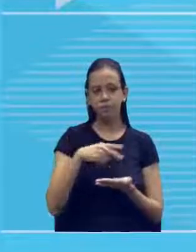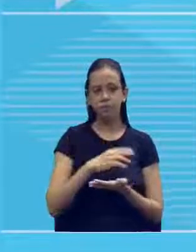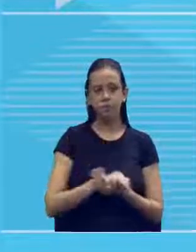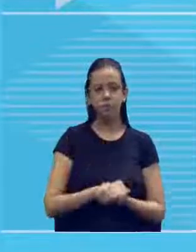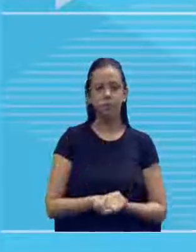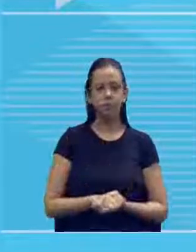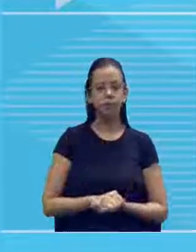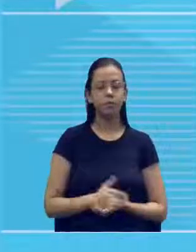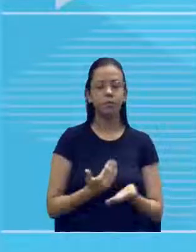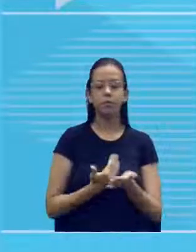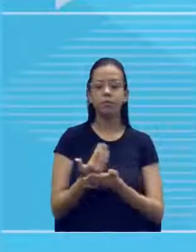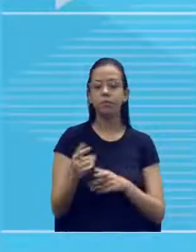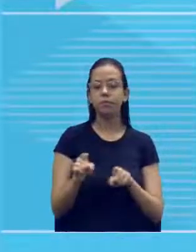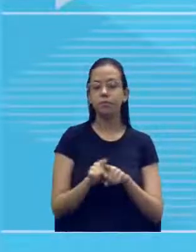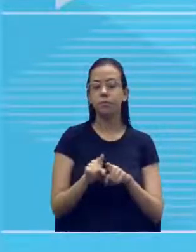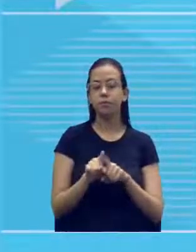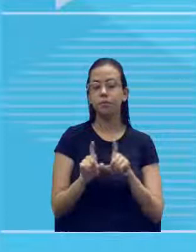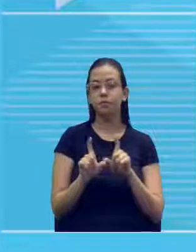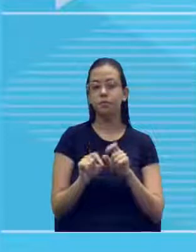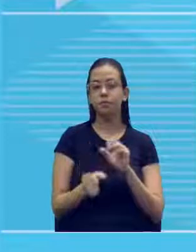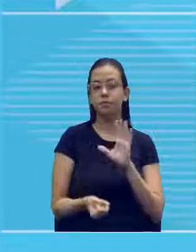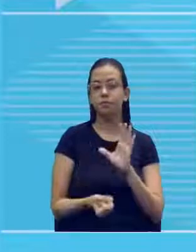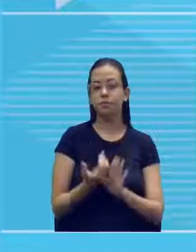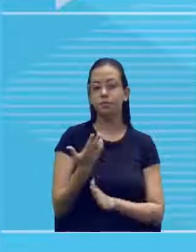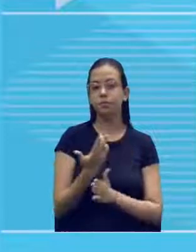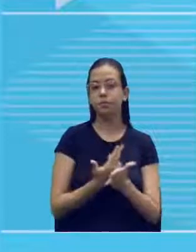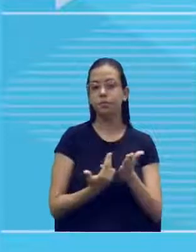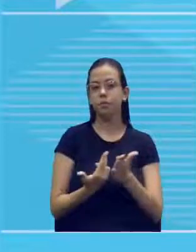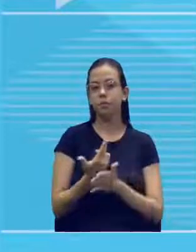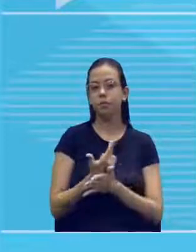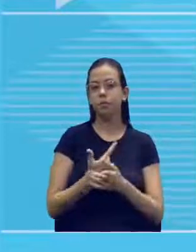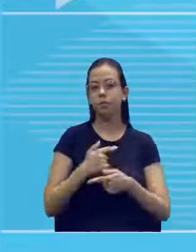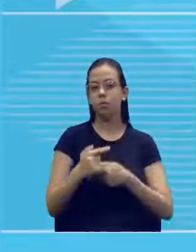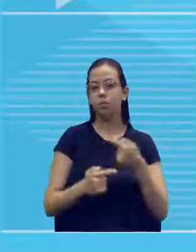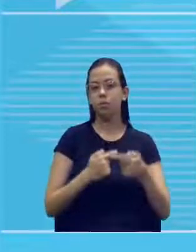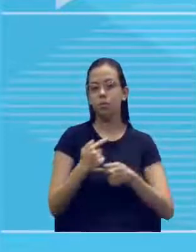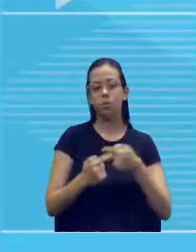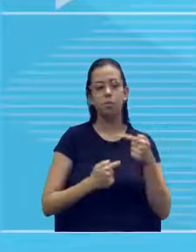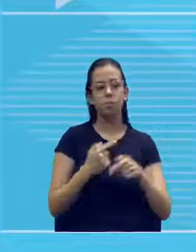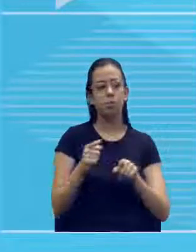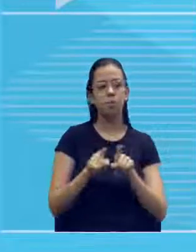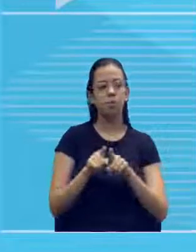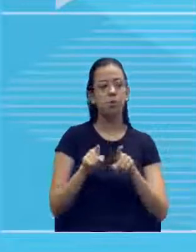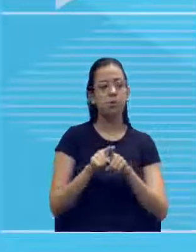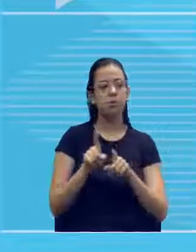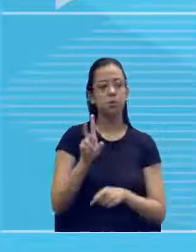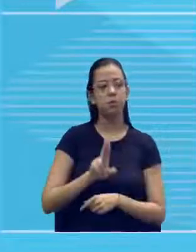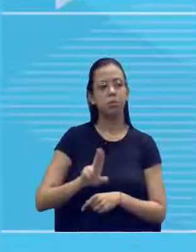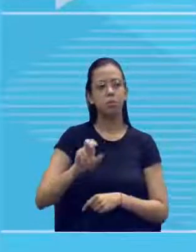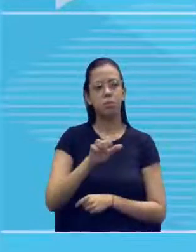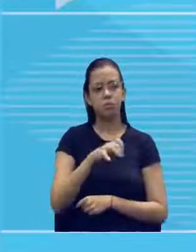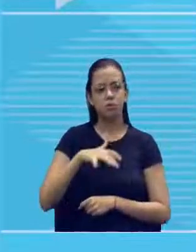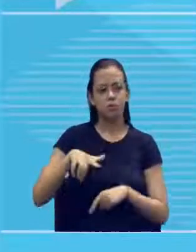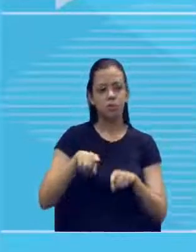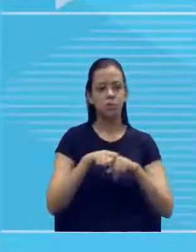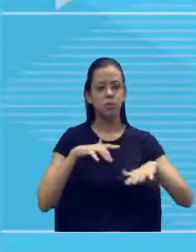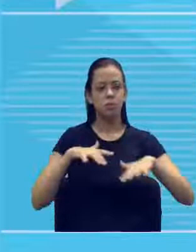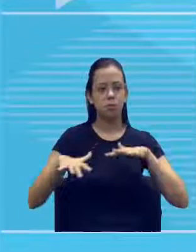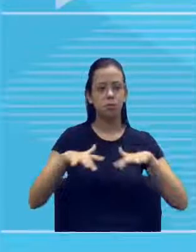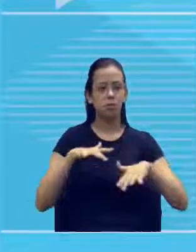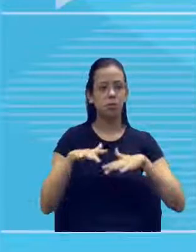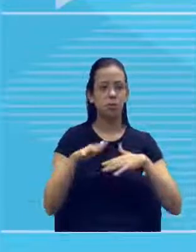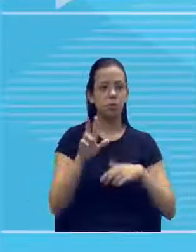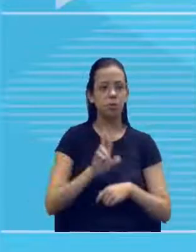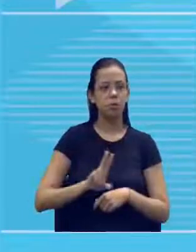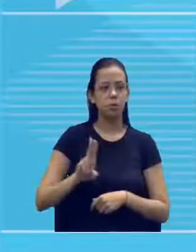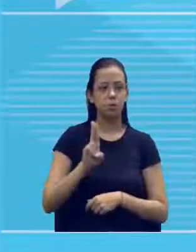a formação de muitos desenhos geométricos, direções no espaço, na movimentação, na dança, lançando-se os